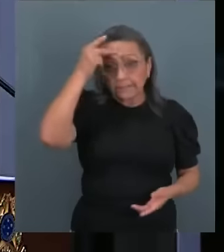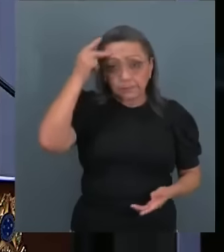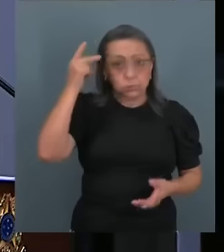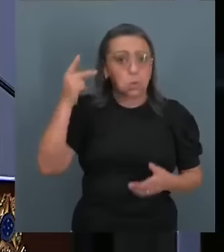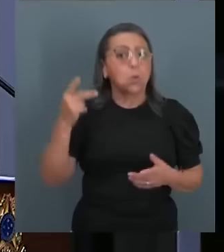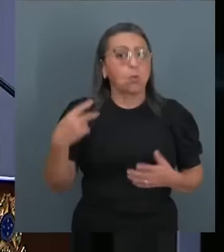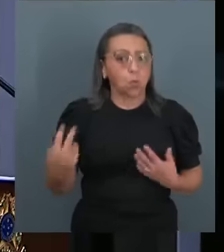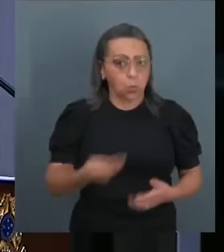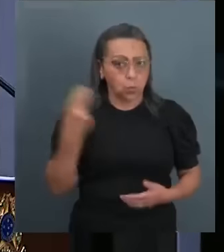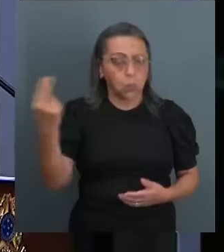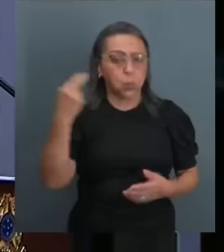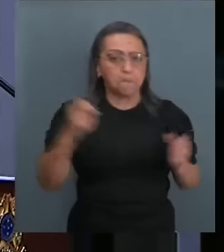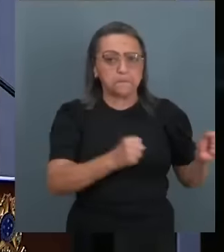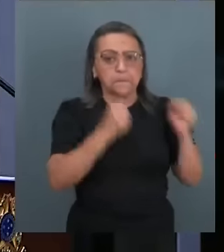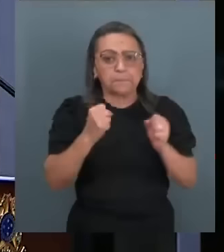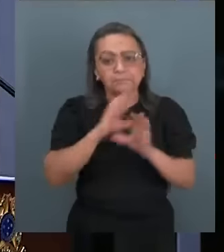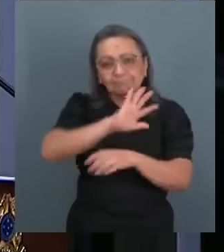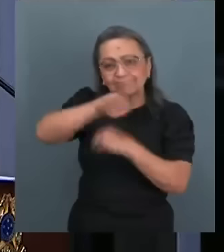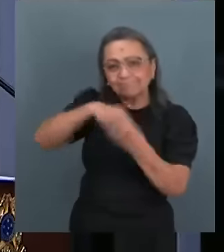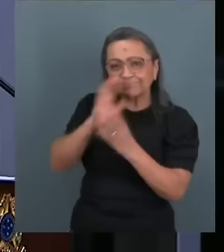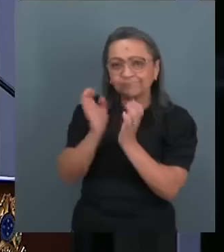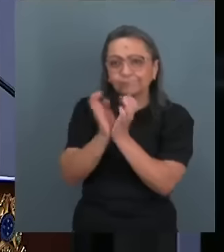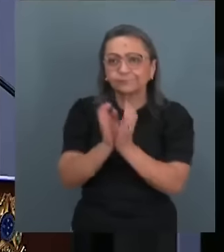poderosa envolvida.